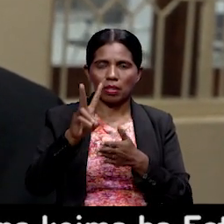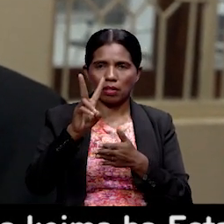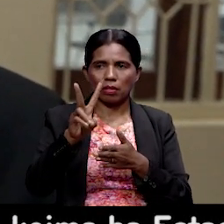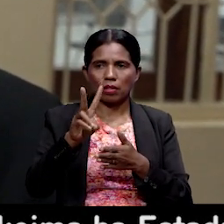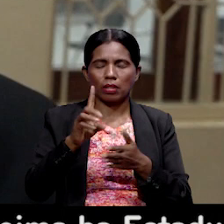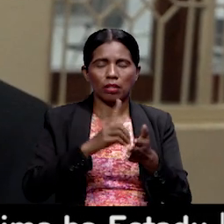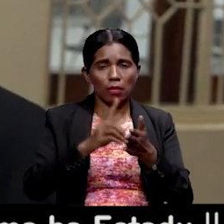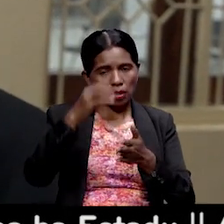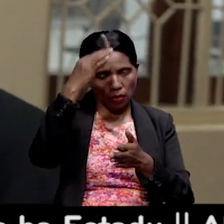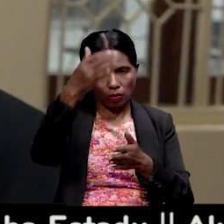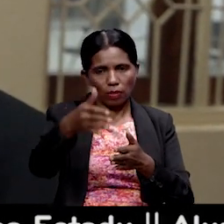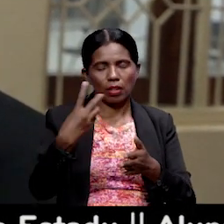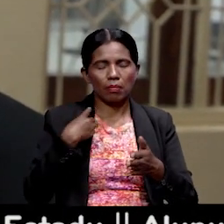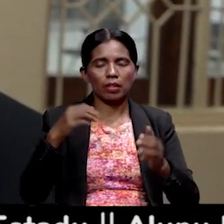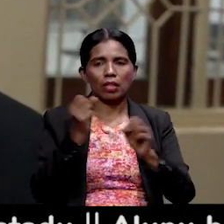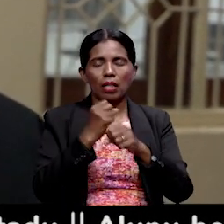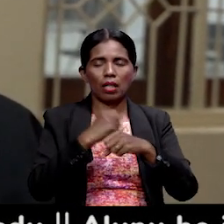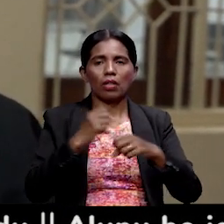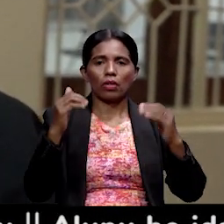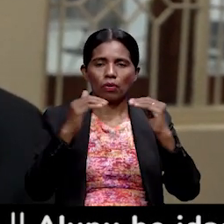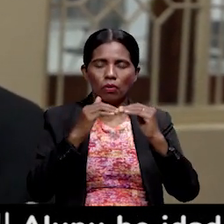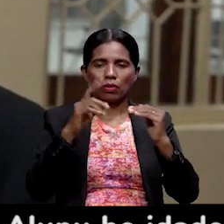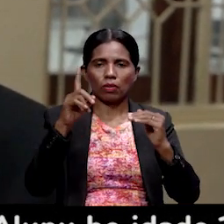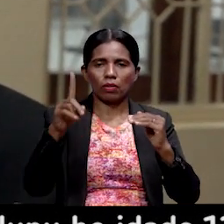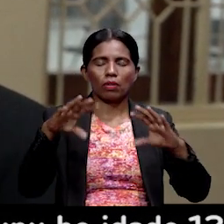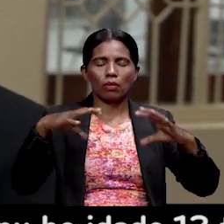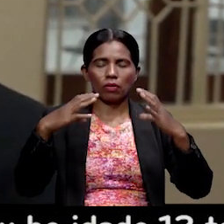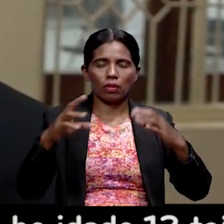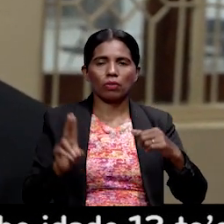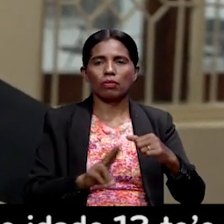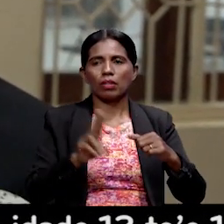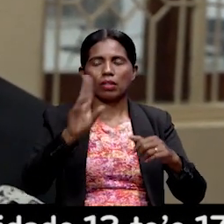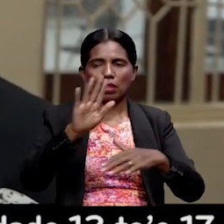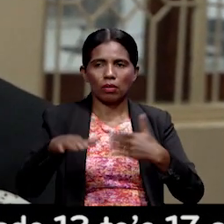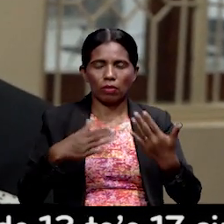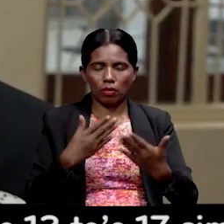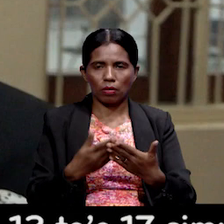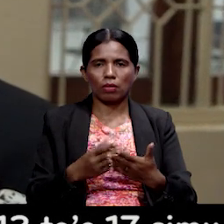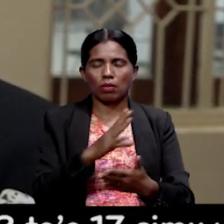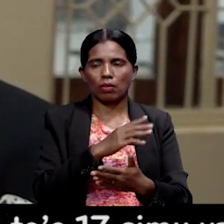semana oin Ami se halo encontro ida ho conselho universitário, ho tambe